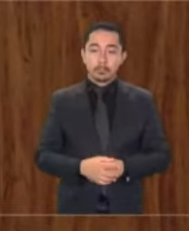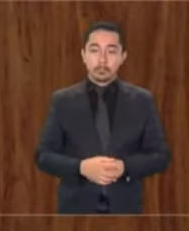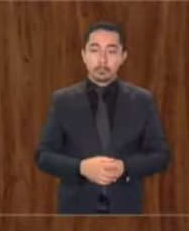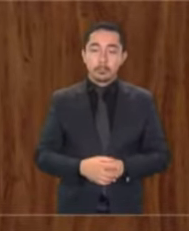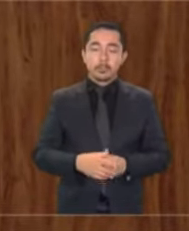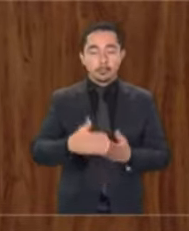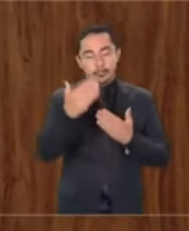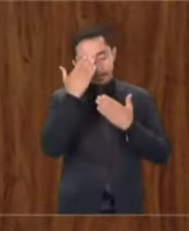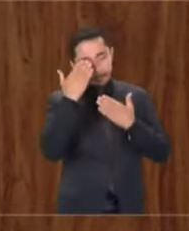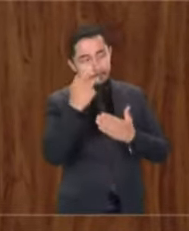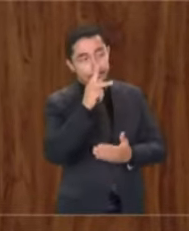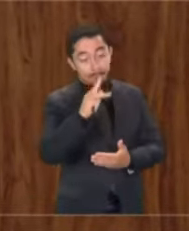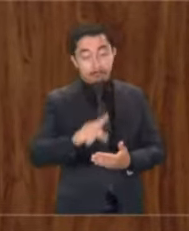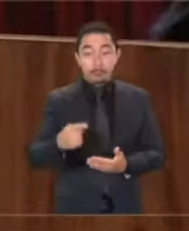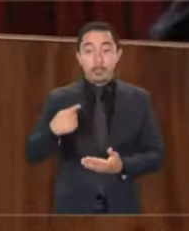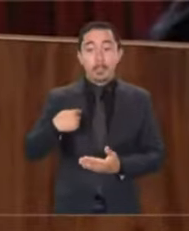voto